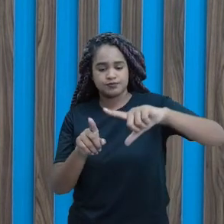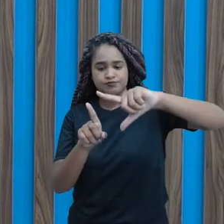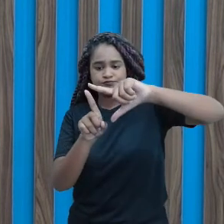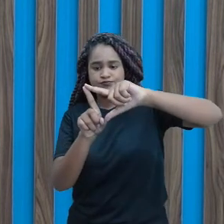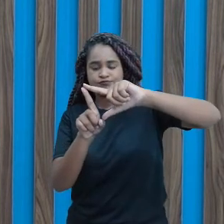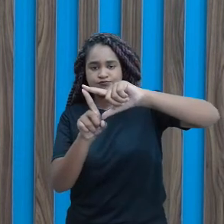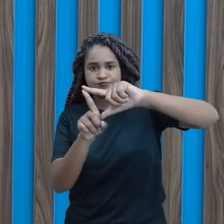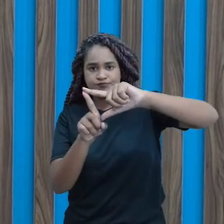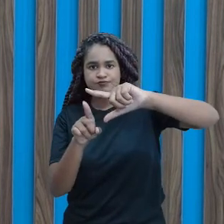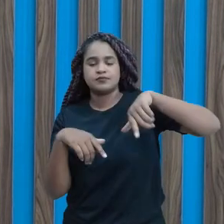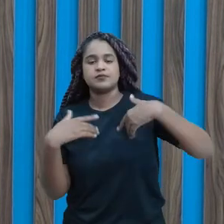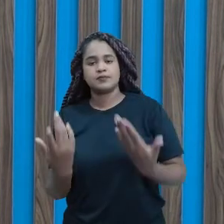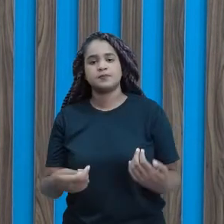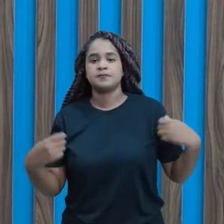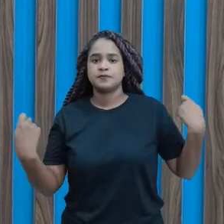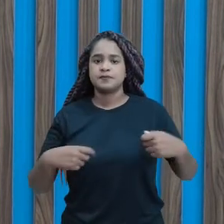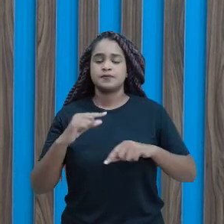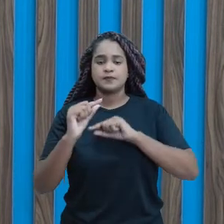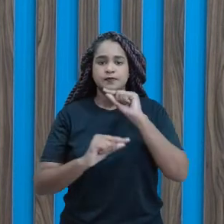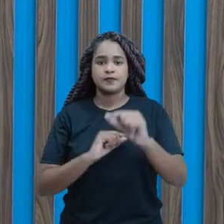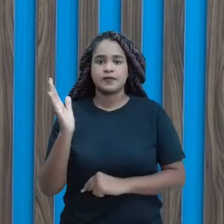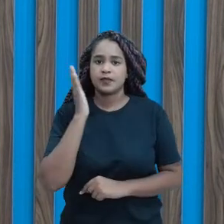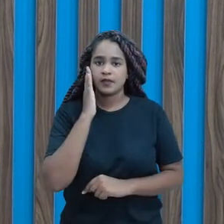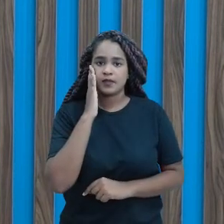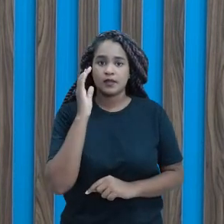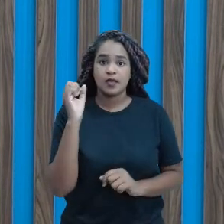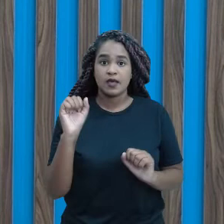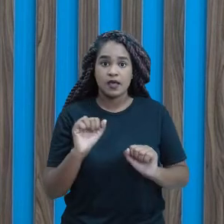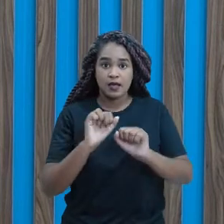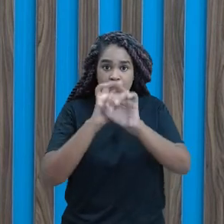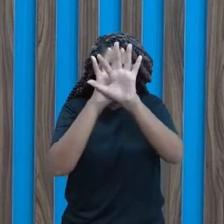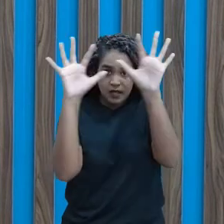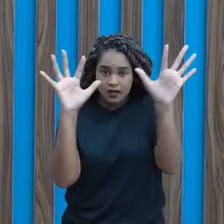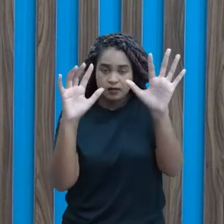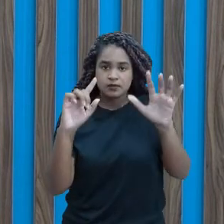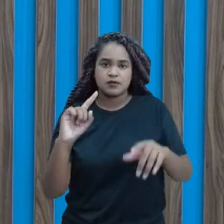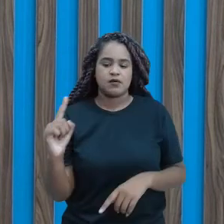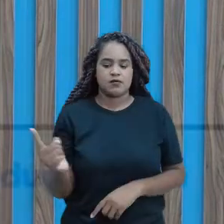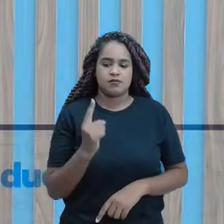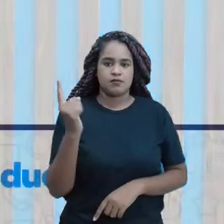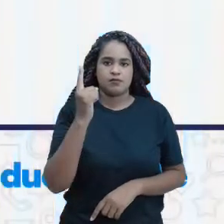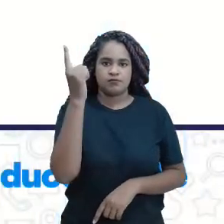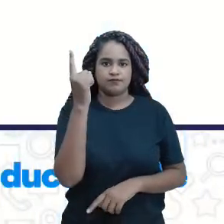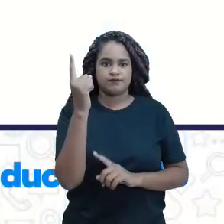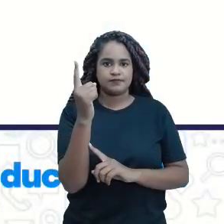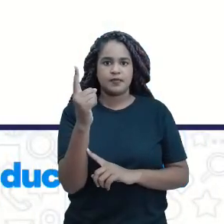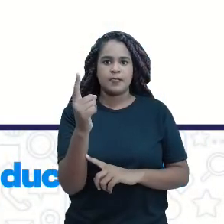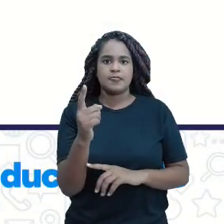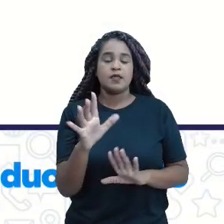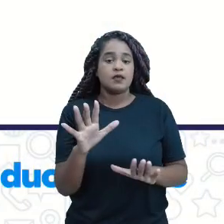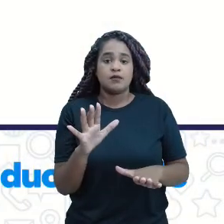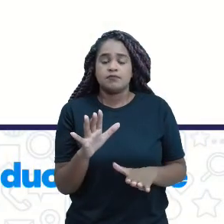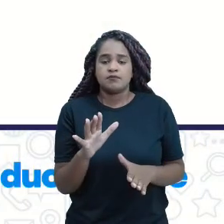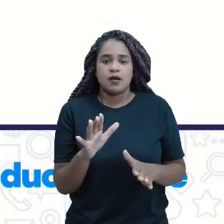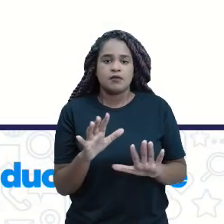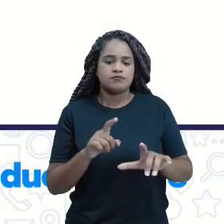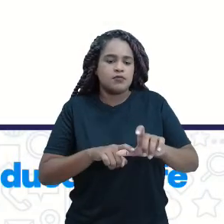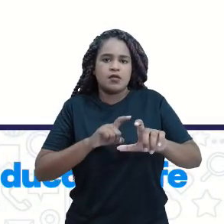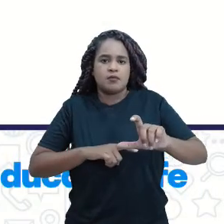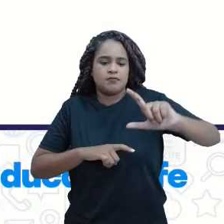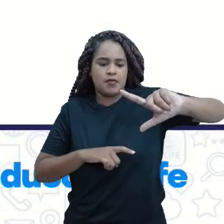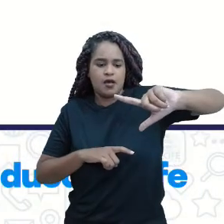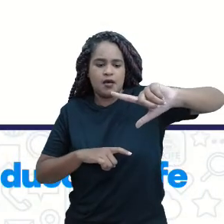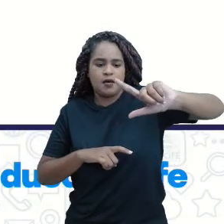Então, primeiro, você precisa ter essa ideia de altura, certo? Então, não importa a posição que o triângulo esteja, né?